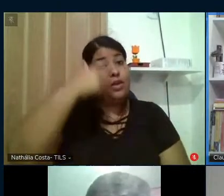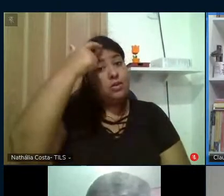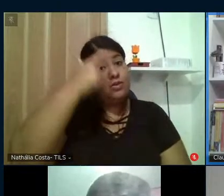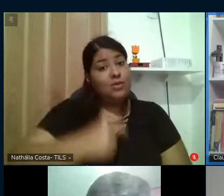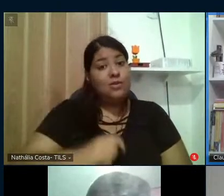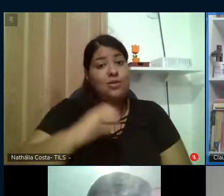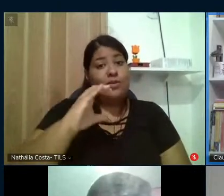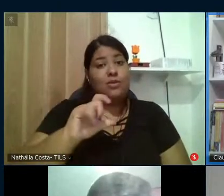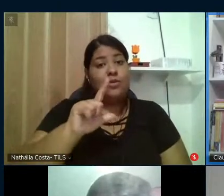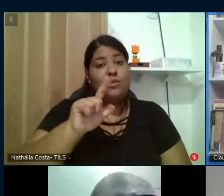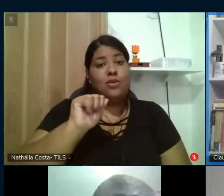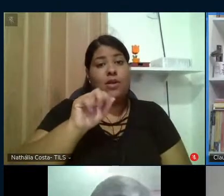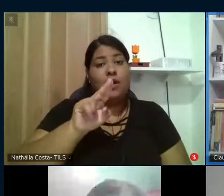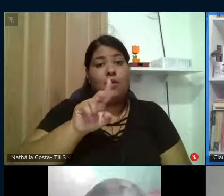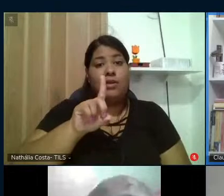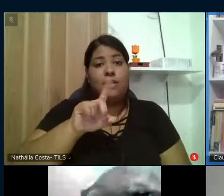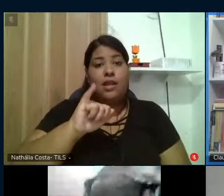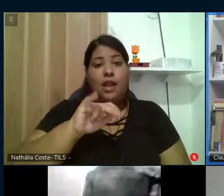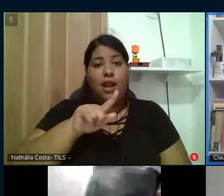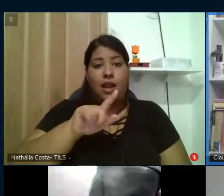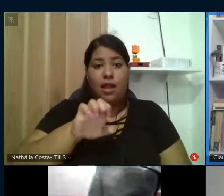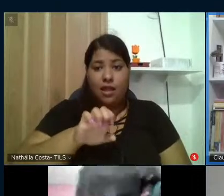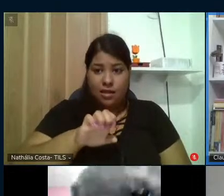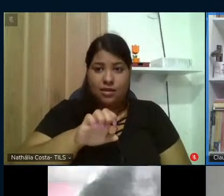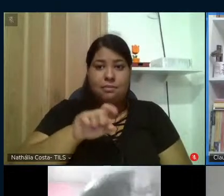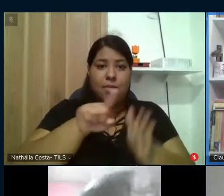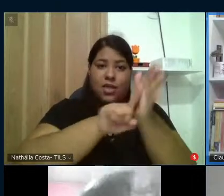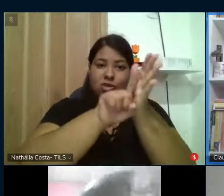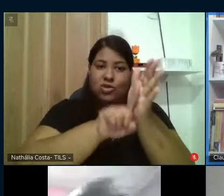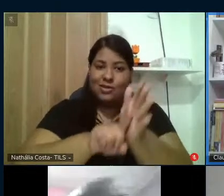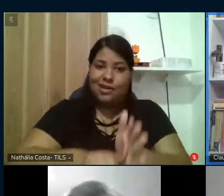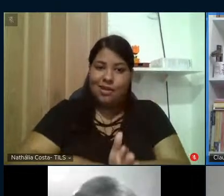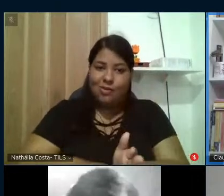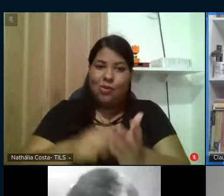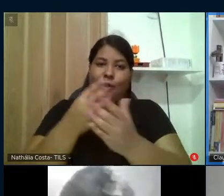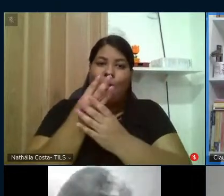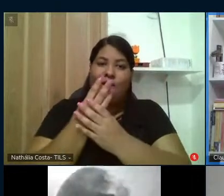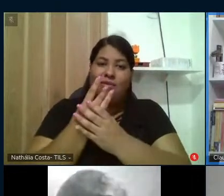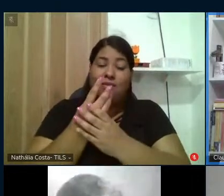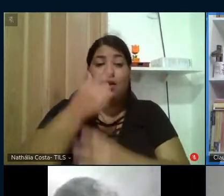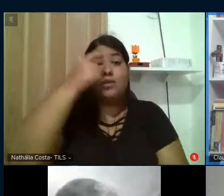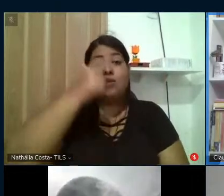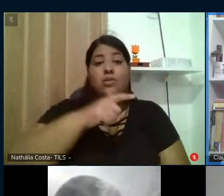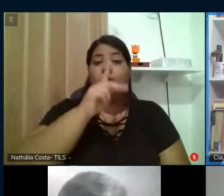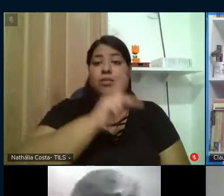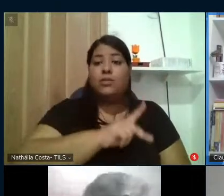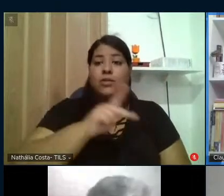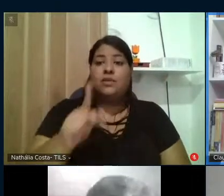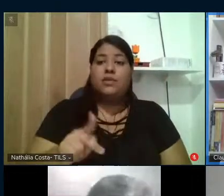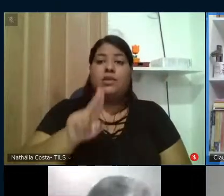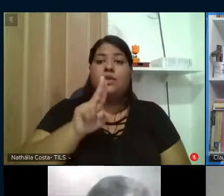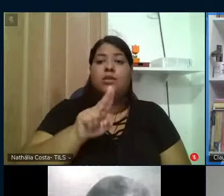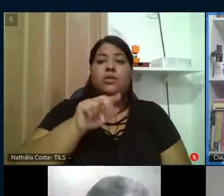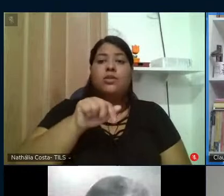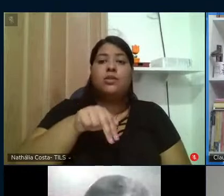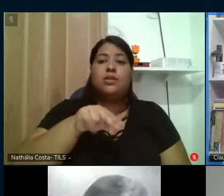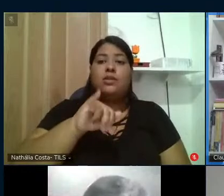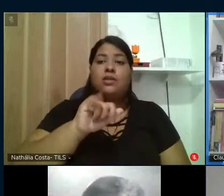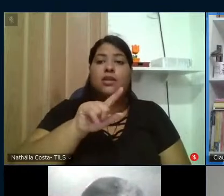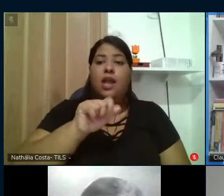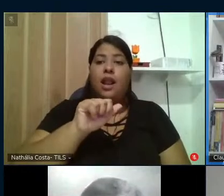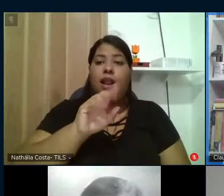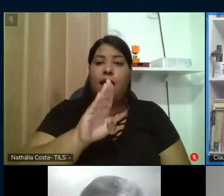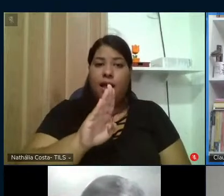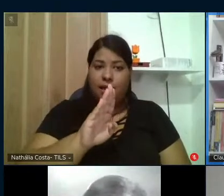Silva, pesquisadora colaboradora da Cátedra Paulo Freire da UFPE, sou professora da Unilab, Universidade da Integração